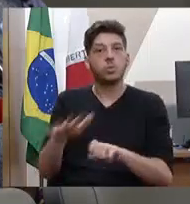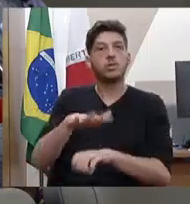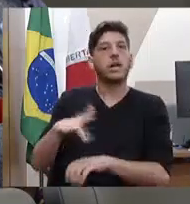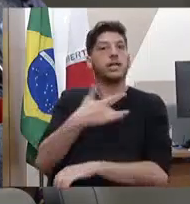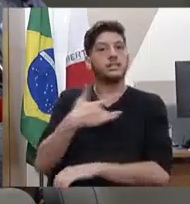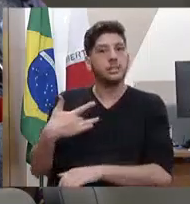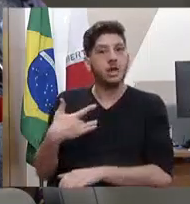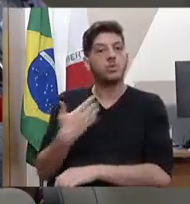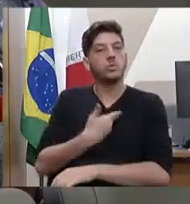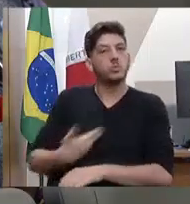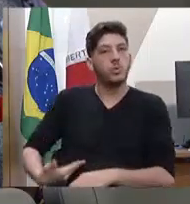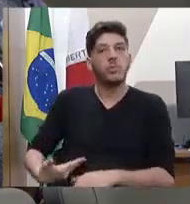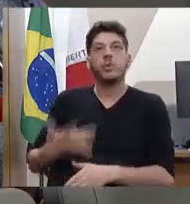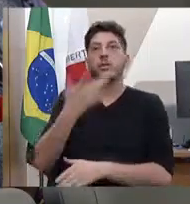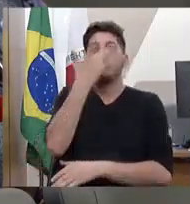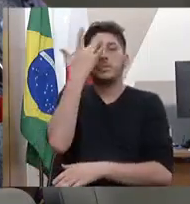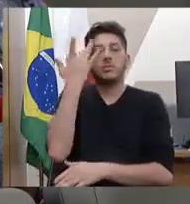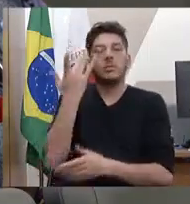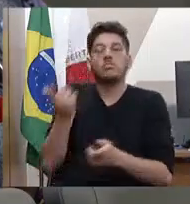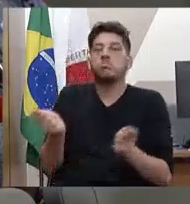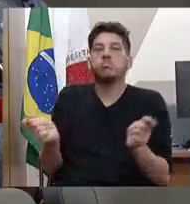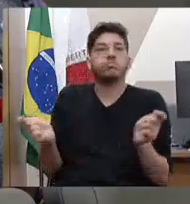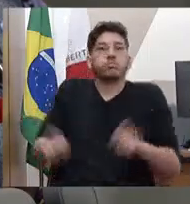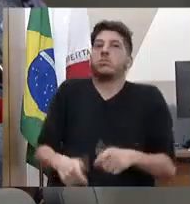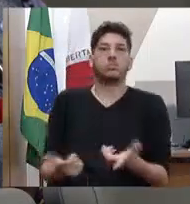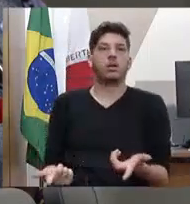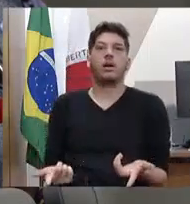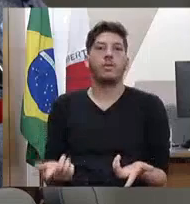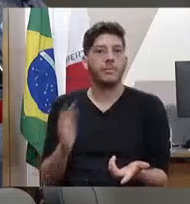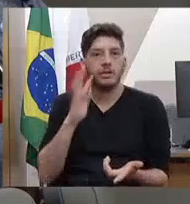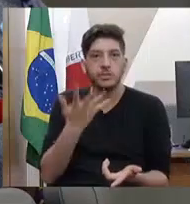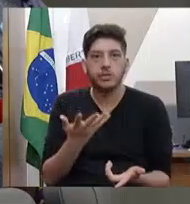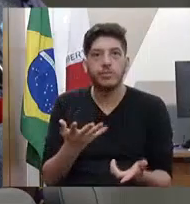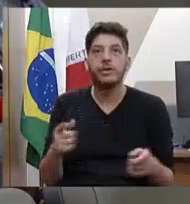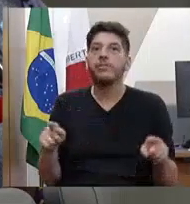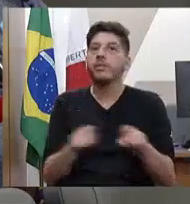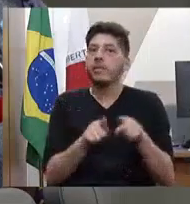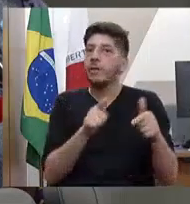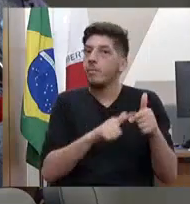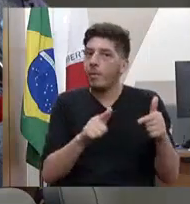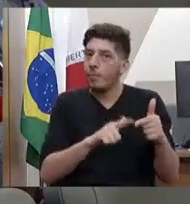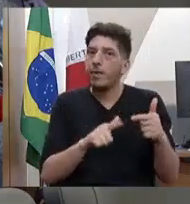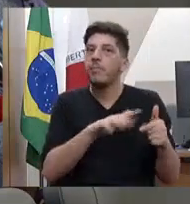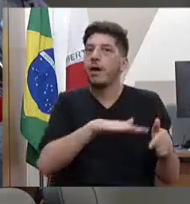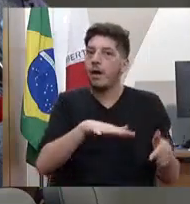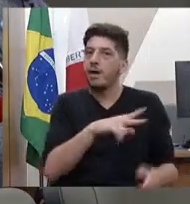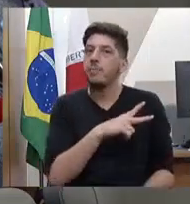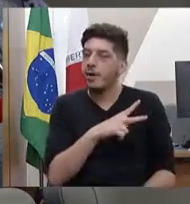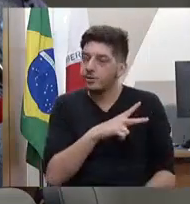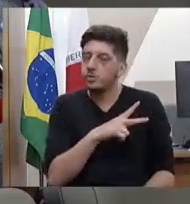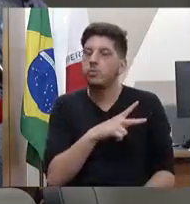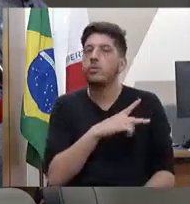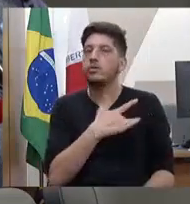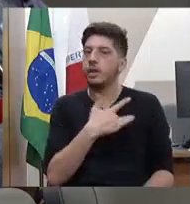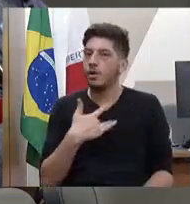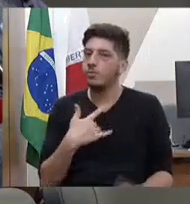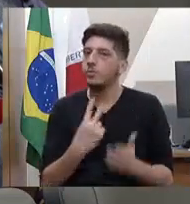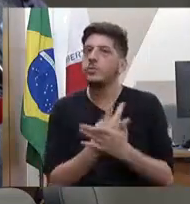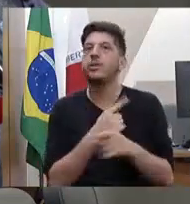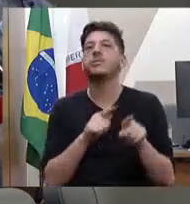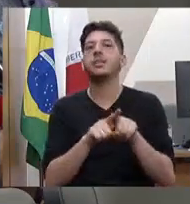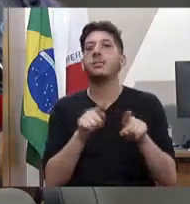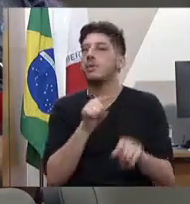e as pessoas não têm condição e também um desmonte da privado né isso isso